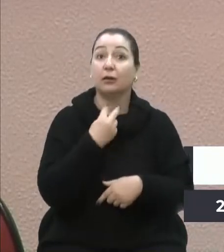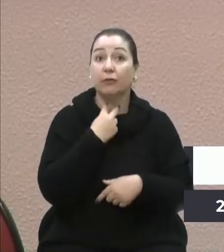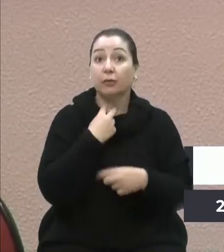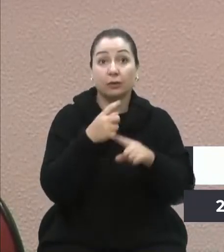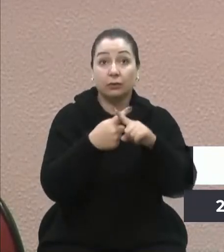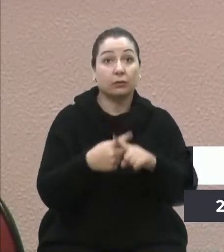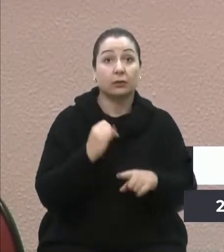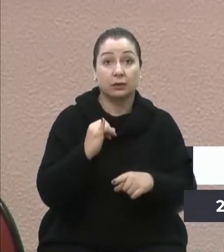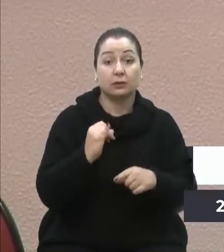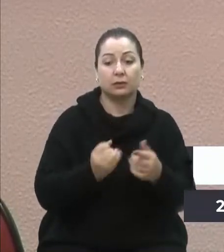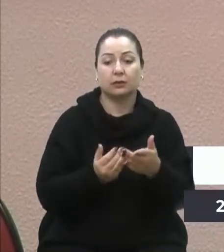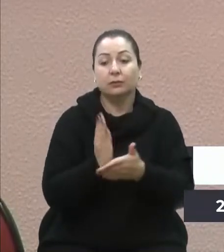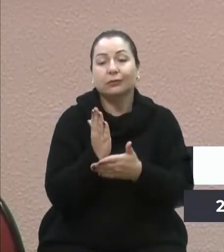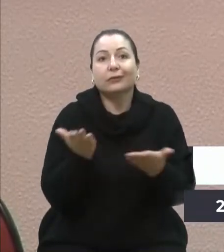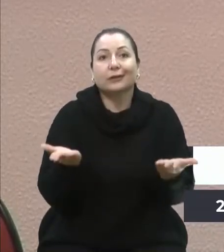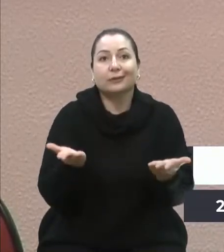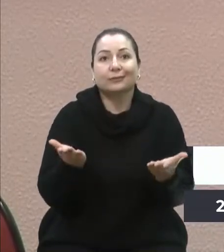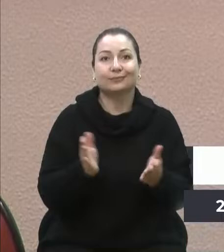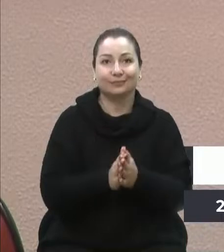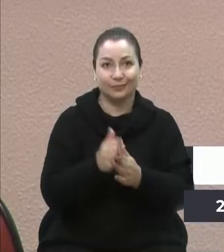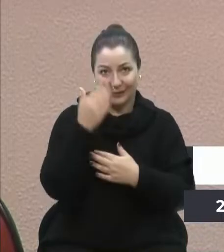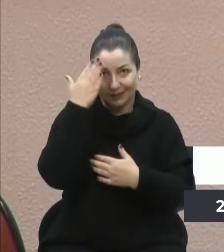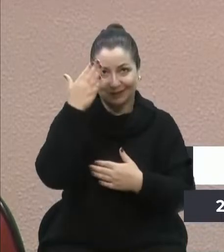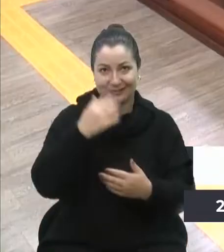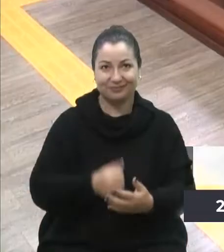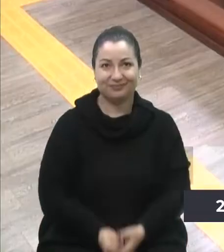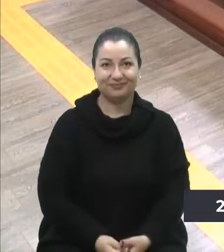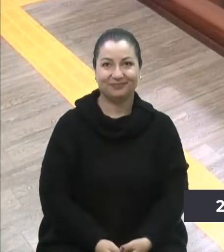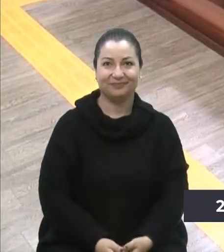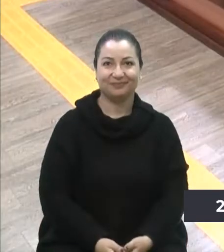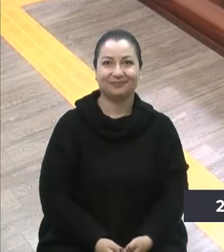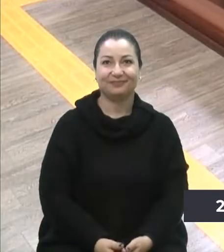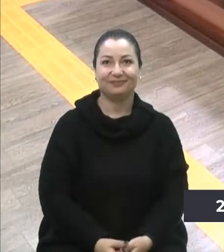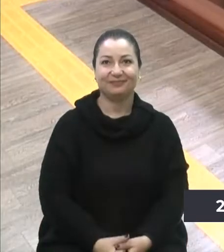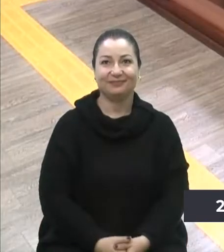esse projeto passar. Era isso, muito obrigada.